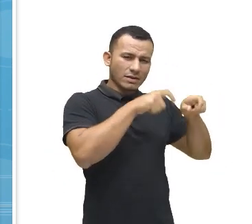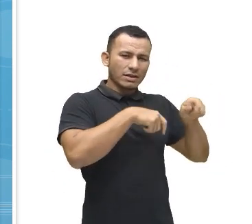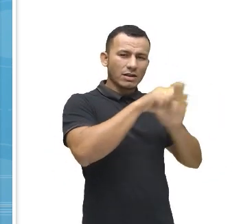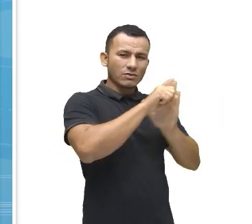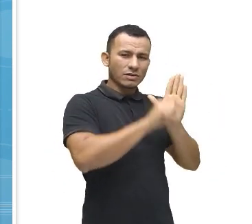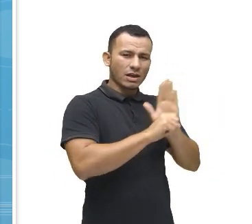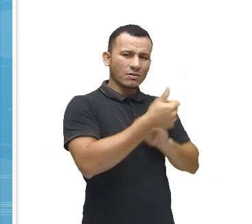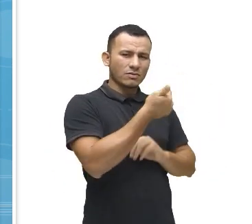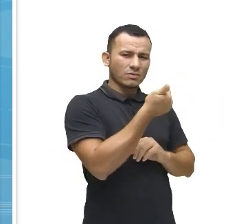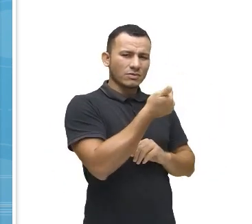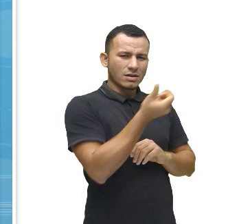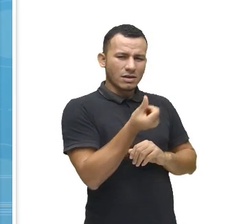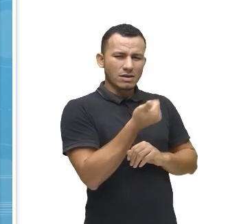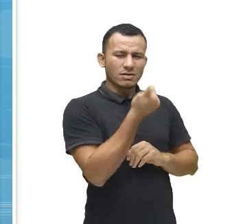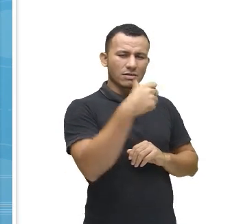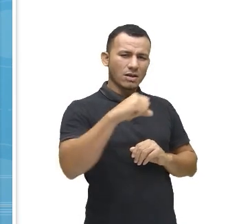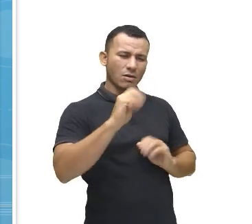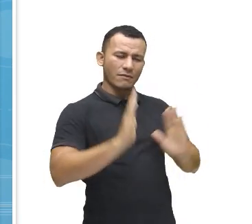e XIX